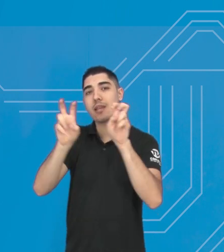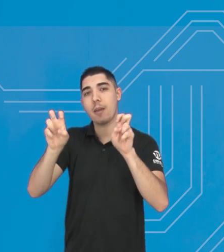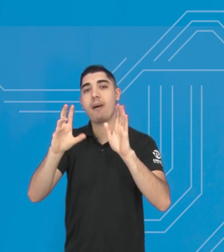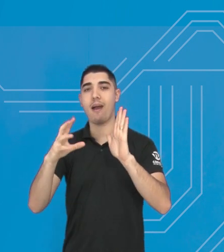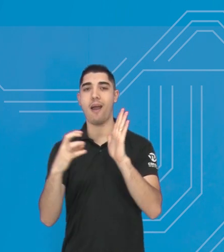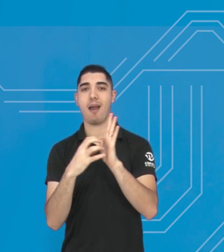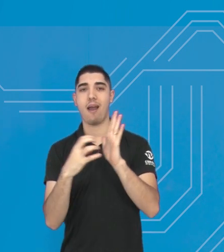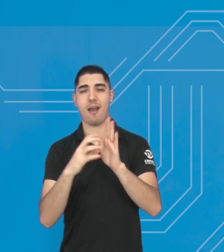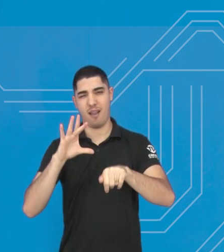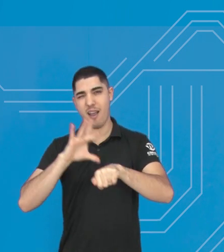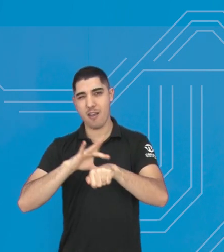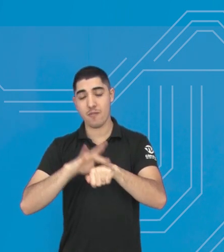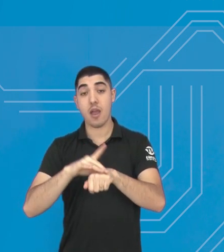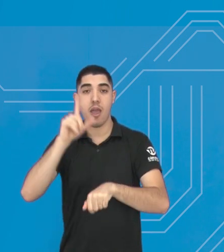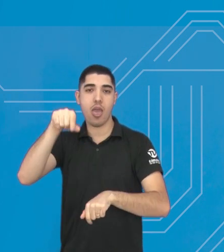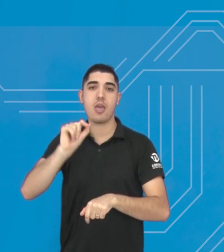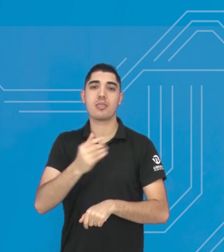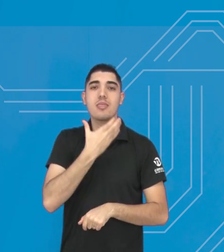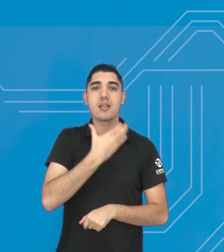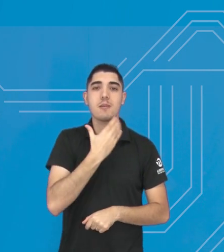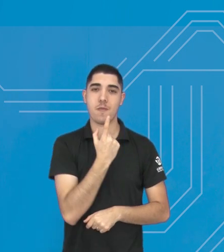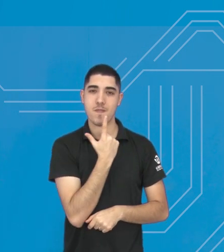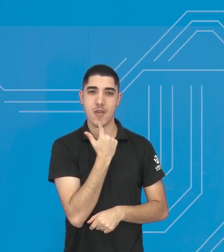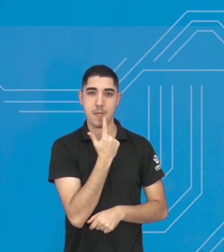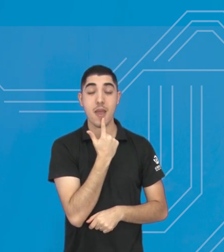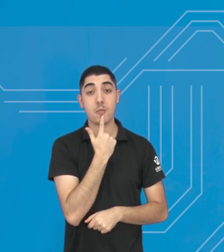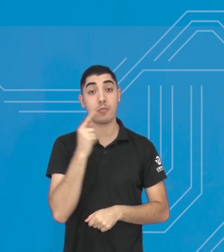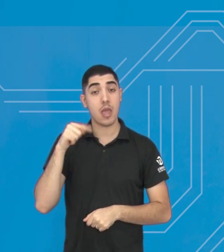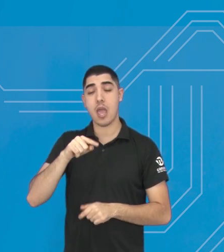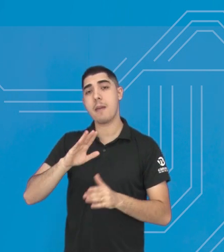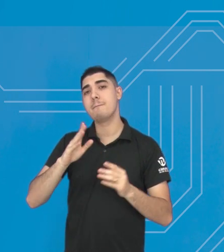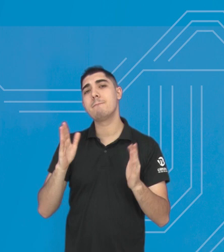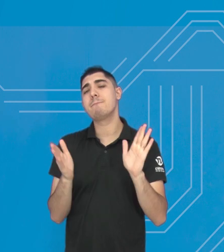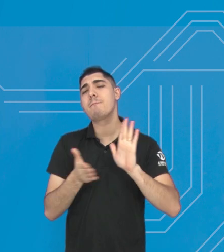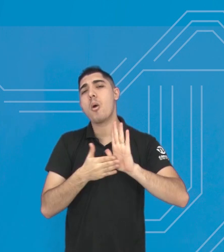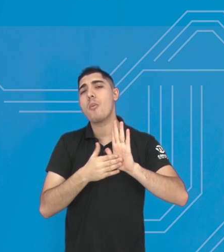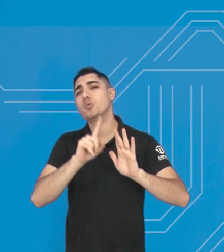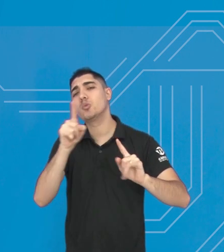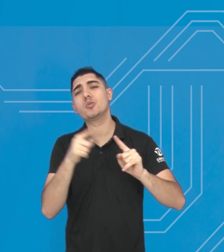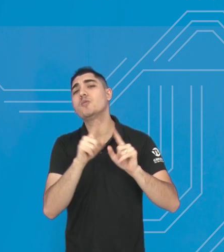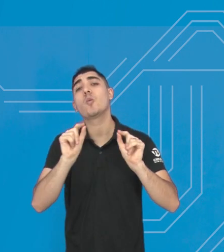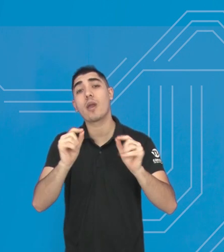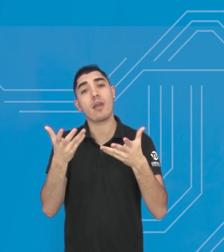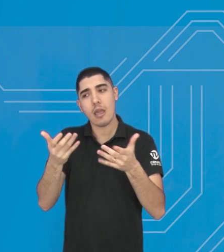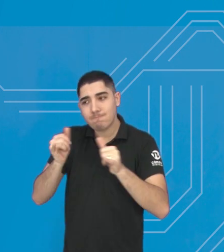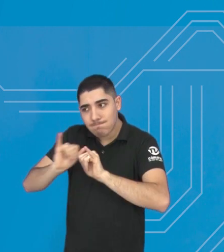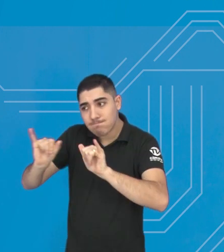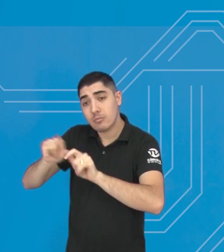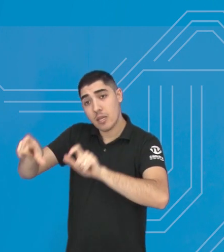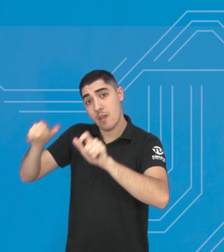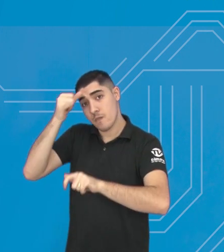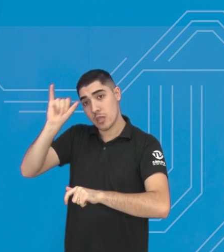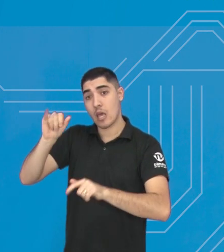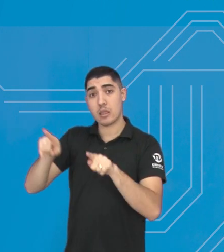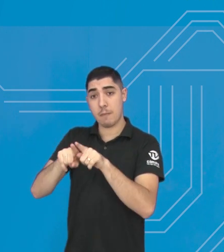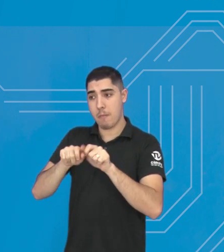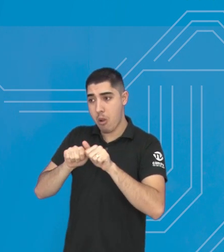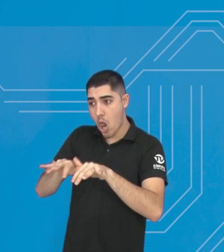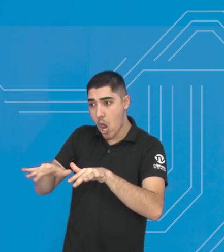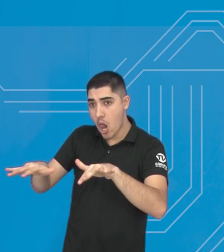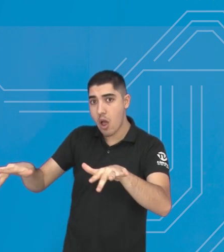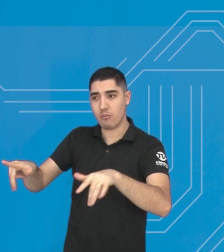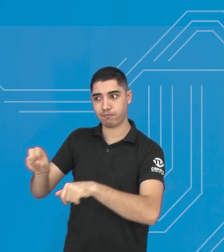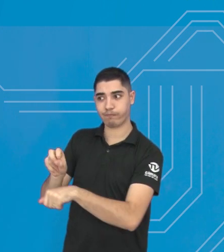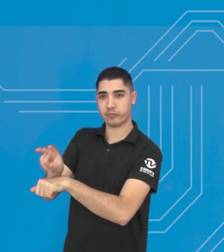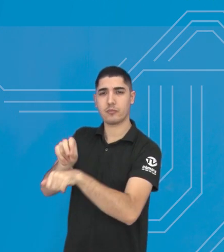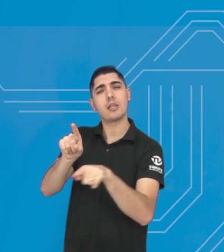do HIV, meta da campanha Dezembro Vermelho. A proposta da ação é ampliar o debate sobre o contágio e transmissão do